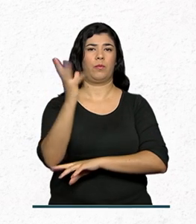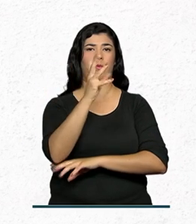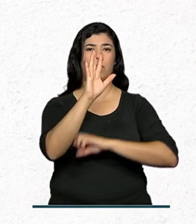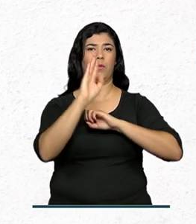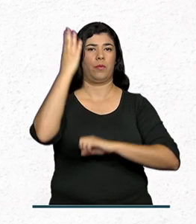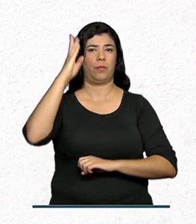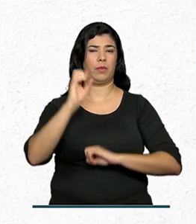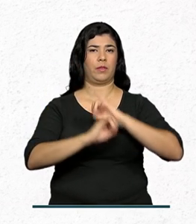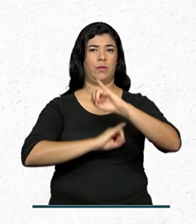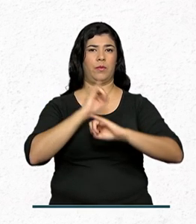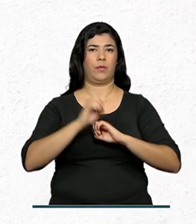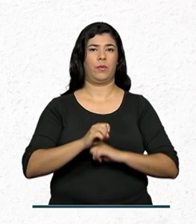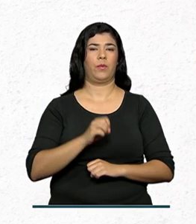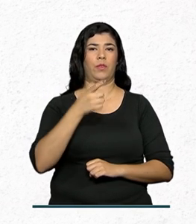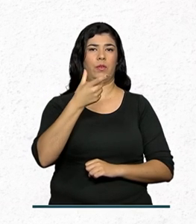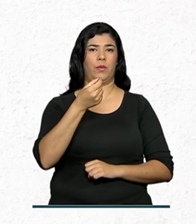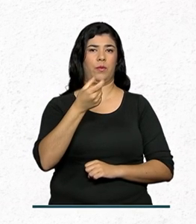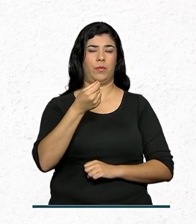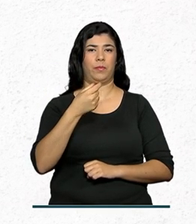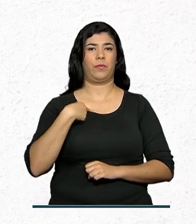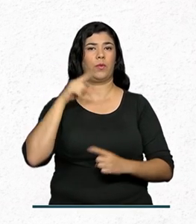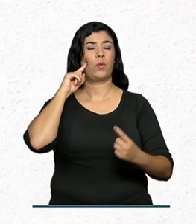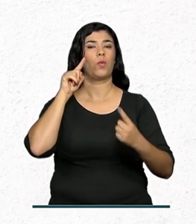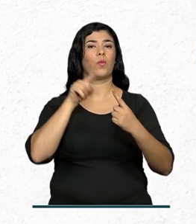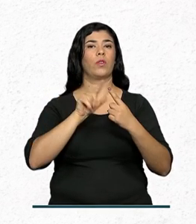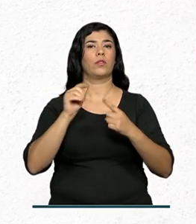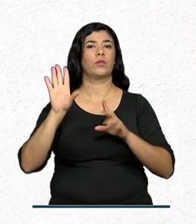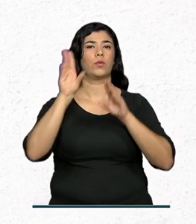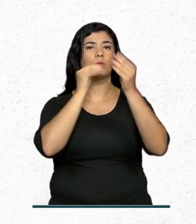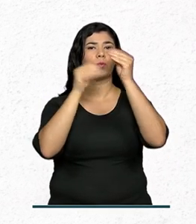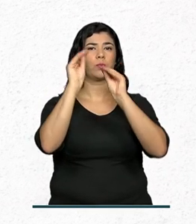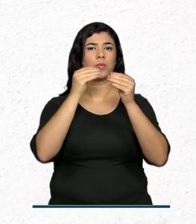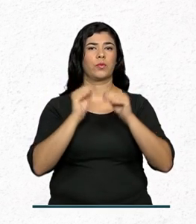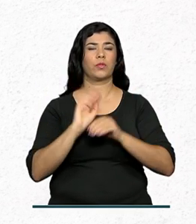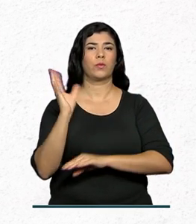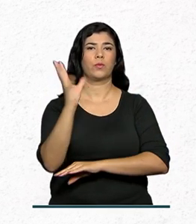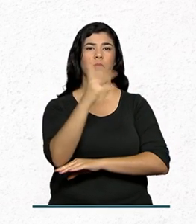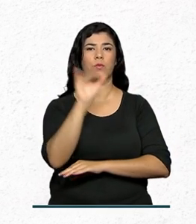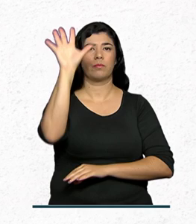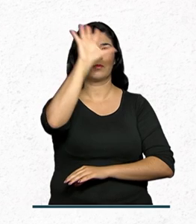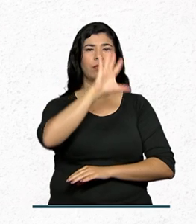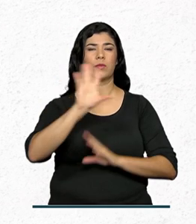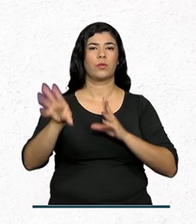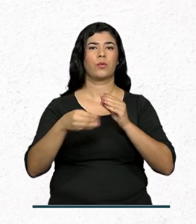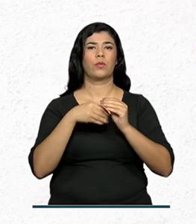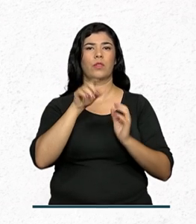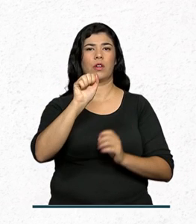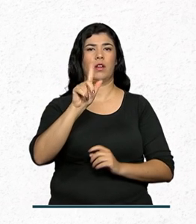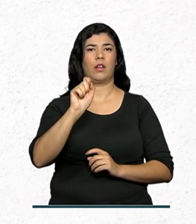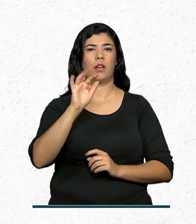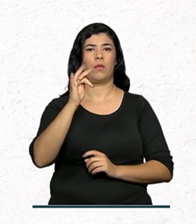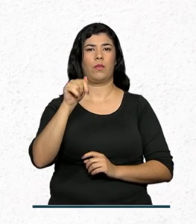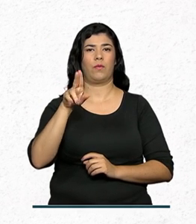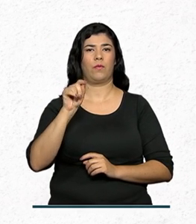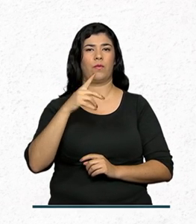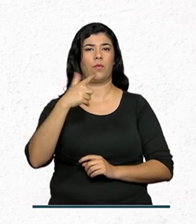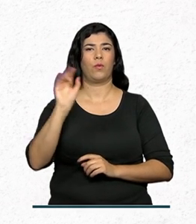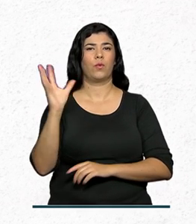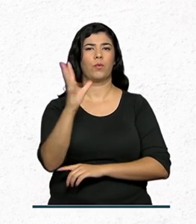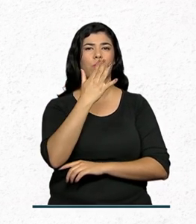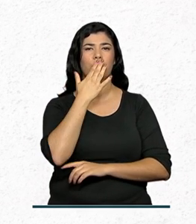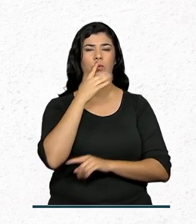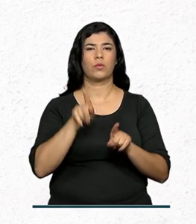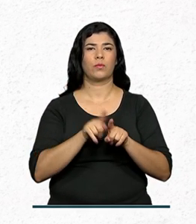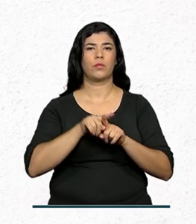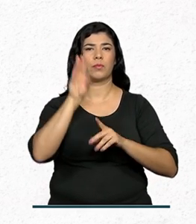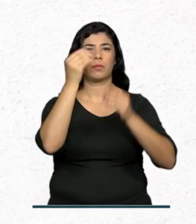Online 2020 o objetivo é consolidar uma Flora Nacional incluindo algas fungos e plantas em uma